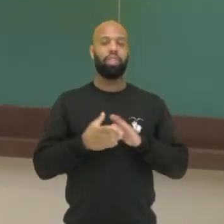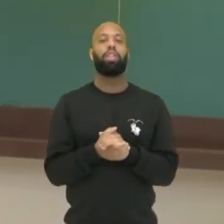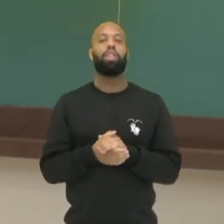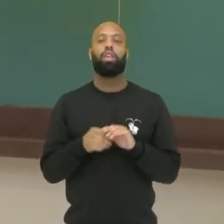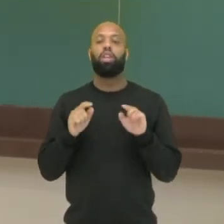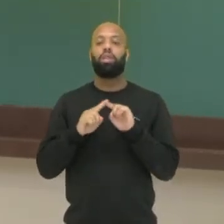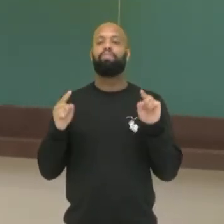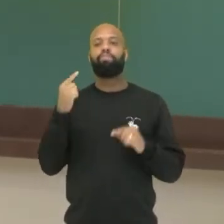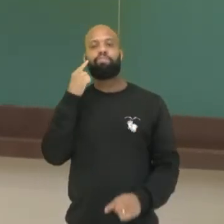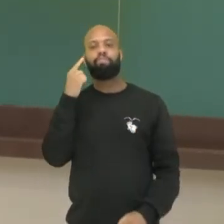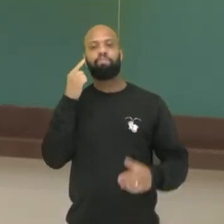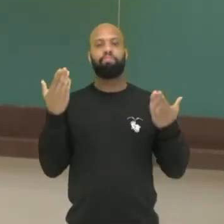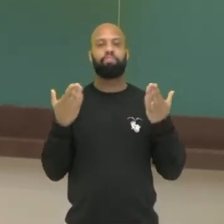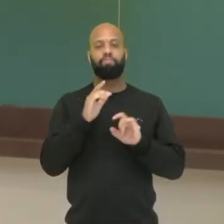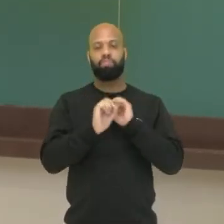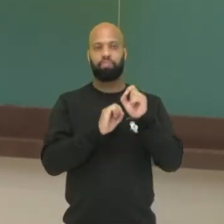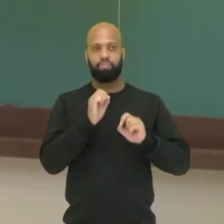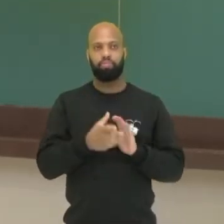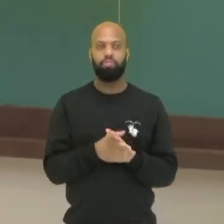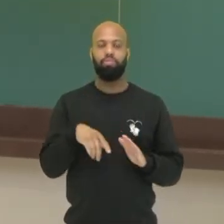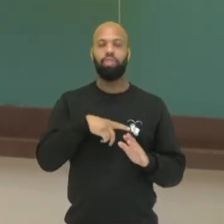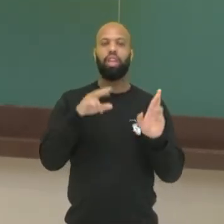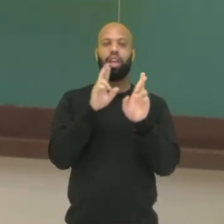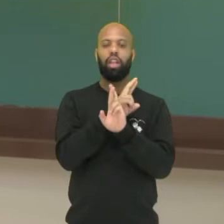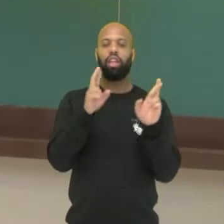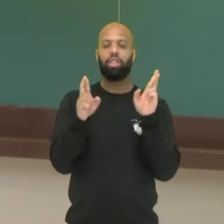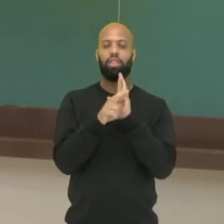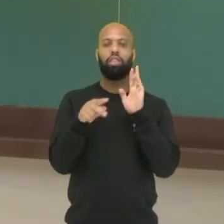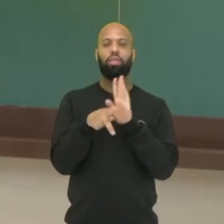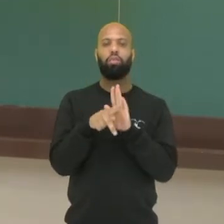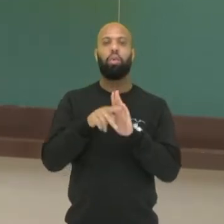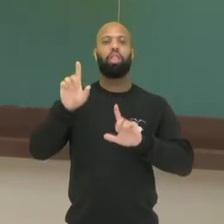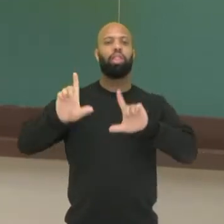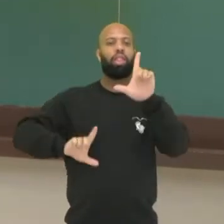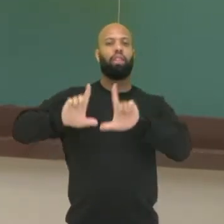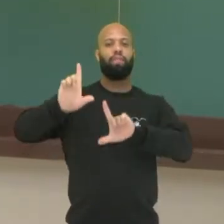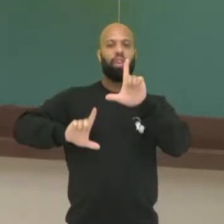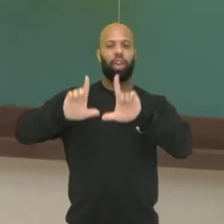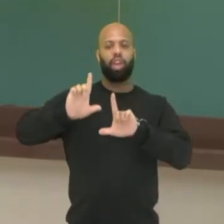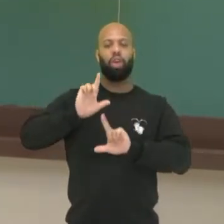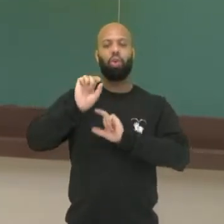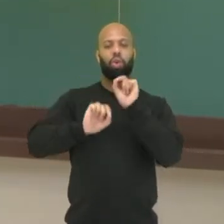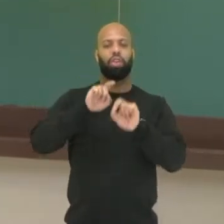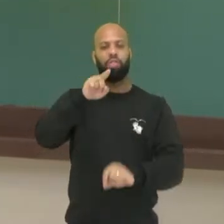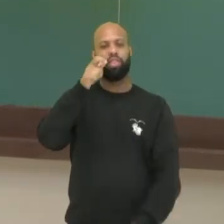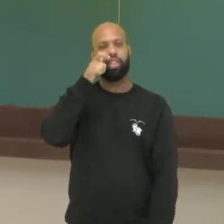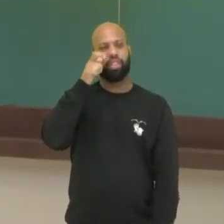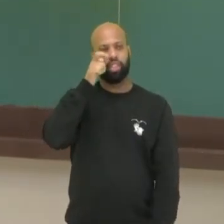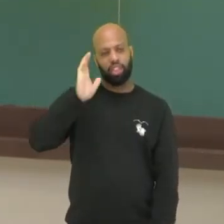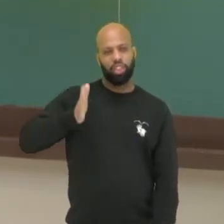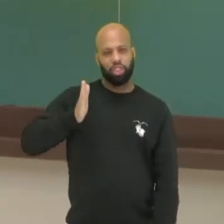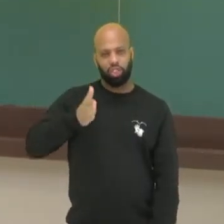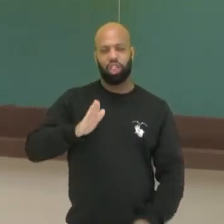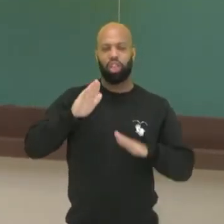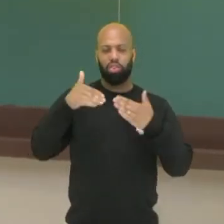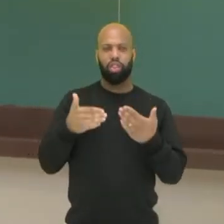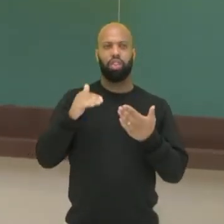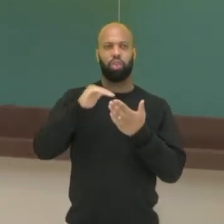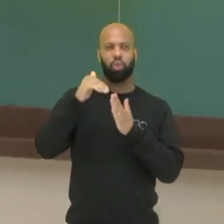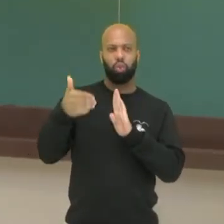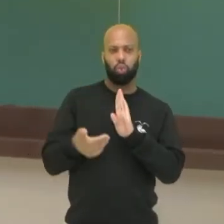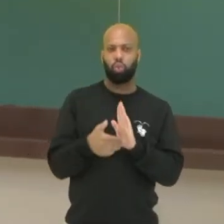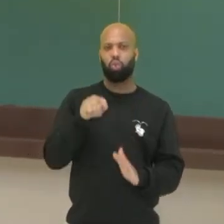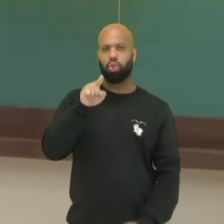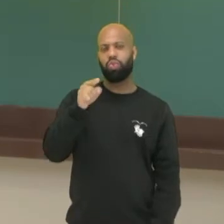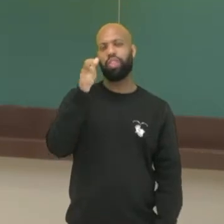vamos pensar o seguinte, em relação à televisão, à TV, aquilo que você assiste, será que tudo que você assiste, tudo que